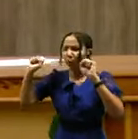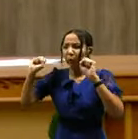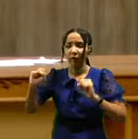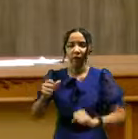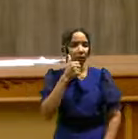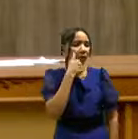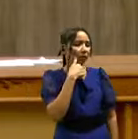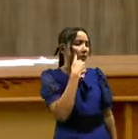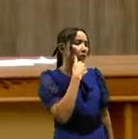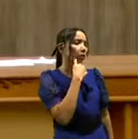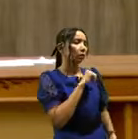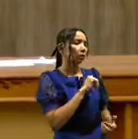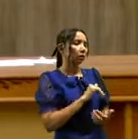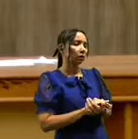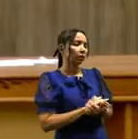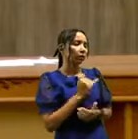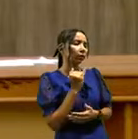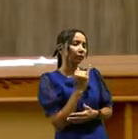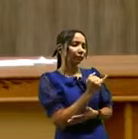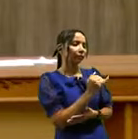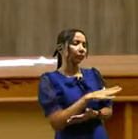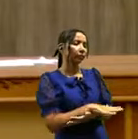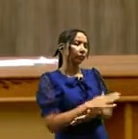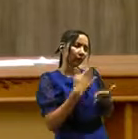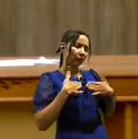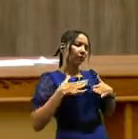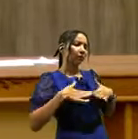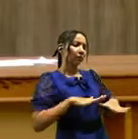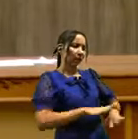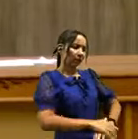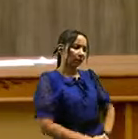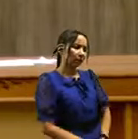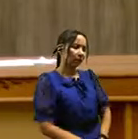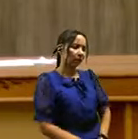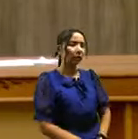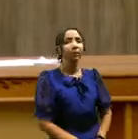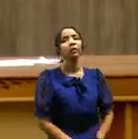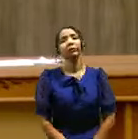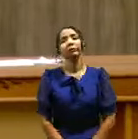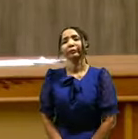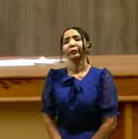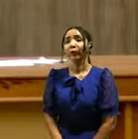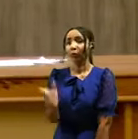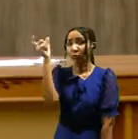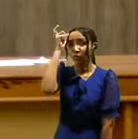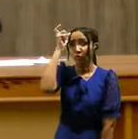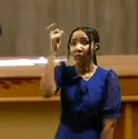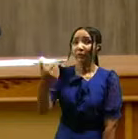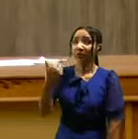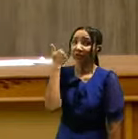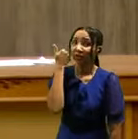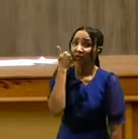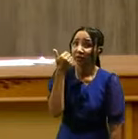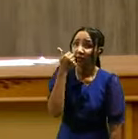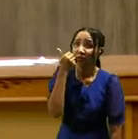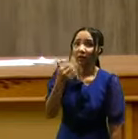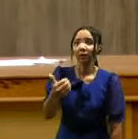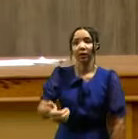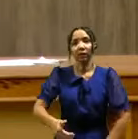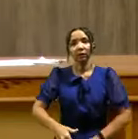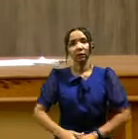homem irmão é é muita coisa irmão o diabo é ser vergonha olha o que ele faz ele arranca a